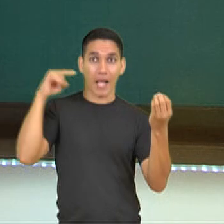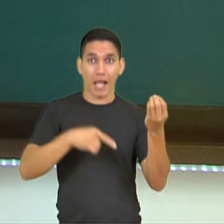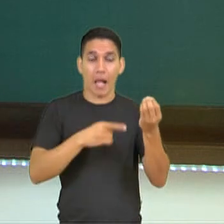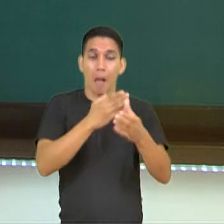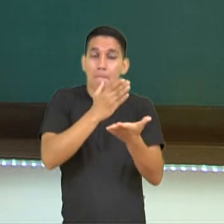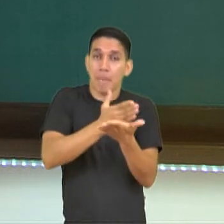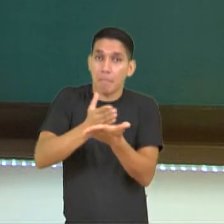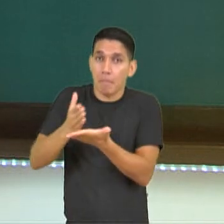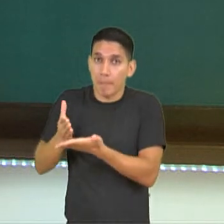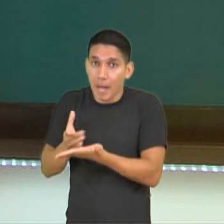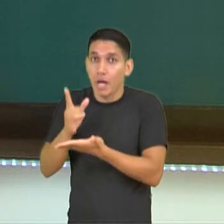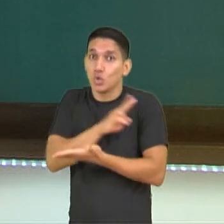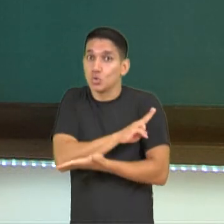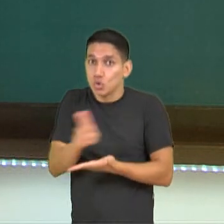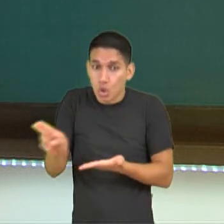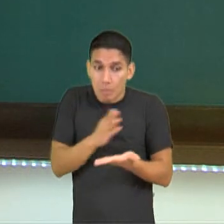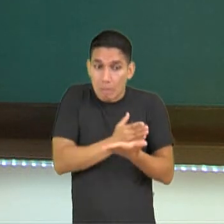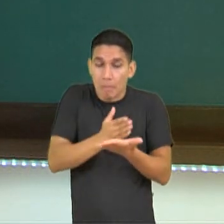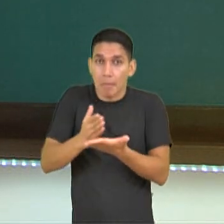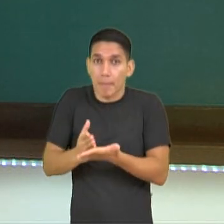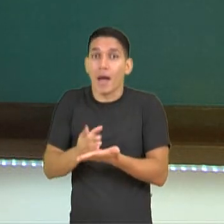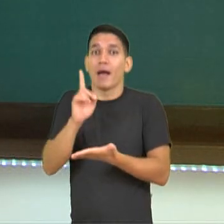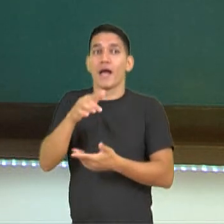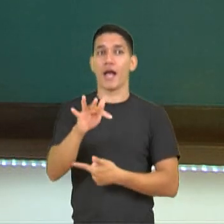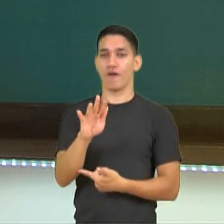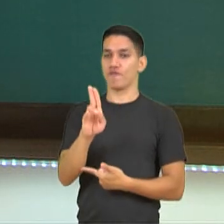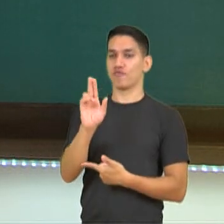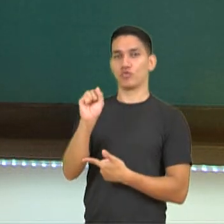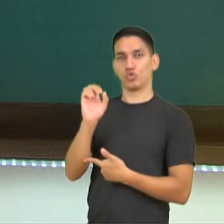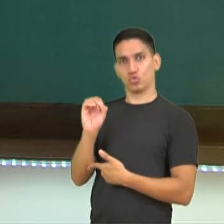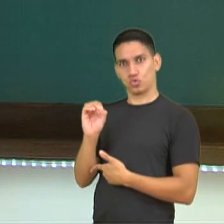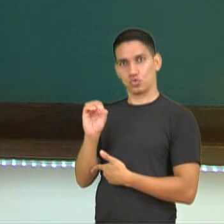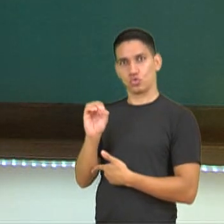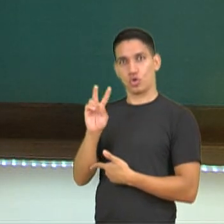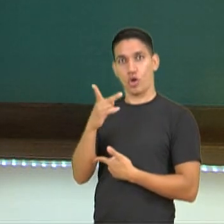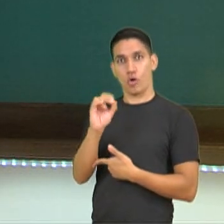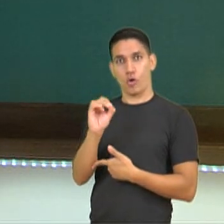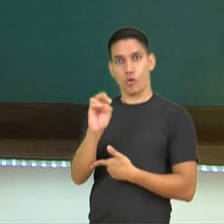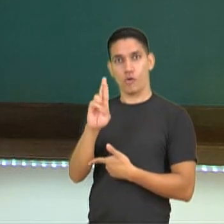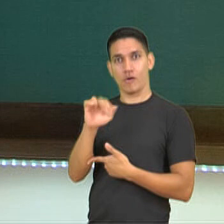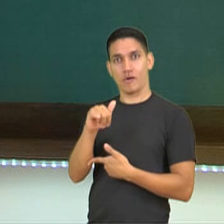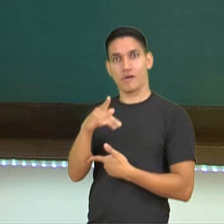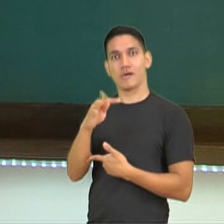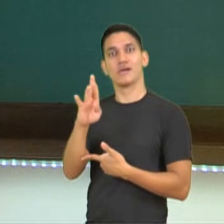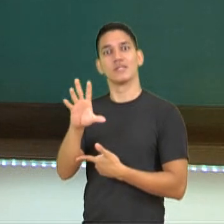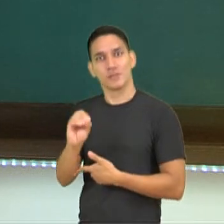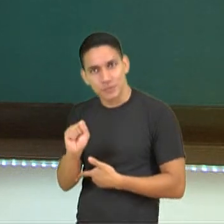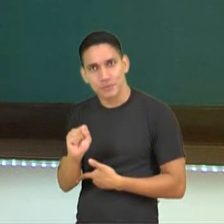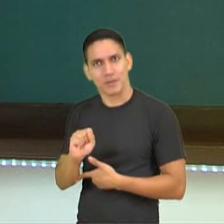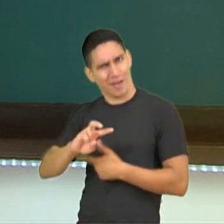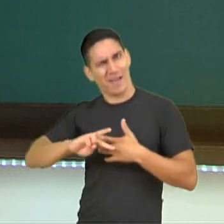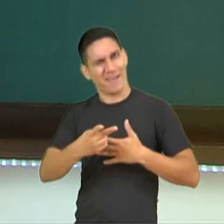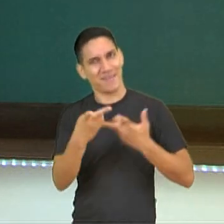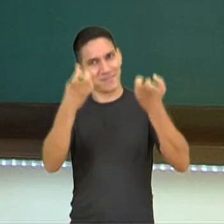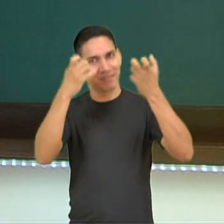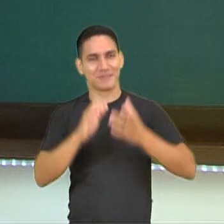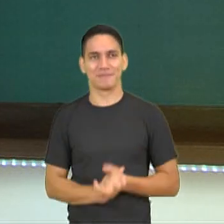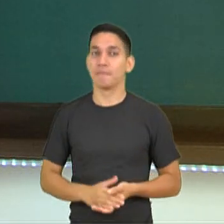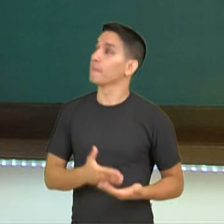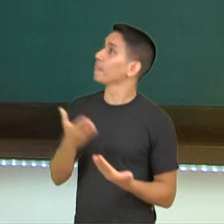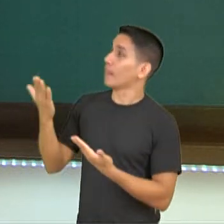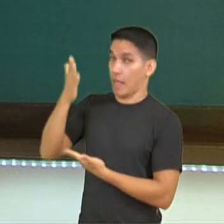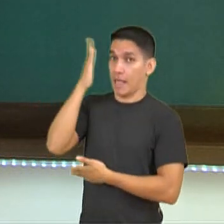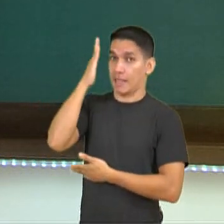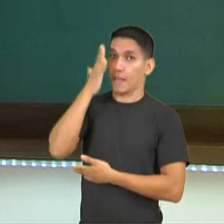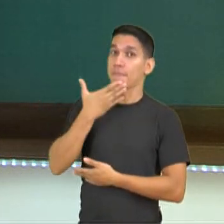de fusos horários. Então, olha que legal ali as duas consequências, né, do movimento de rotação. Ali, para a gente